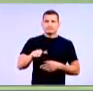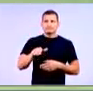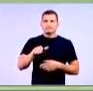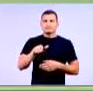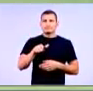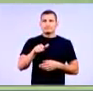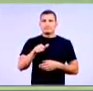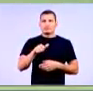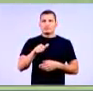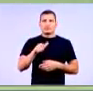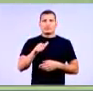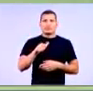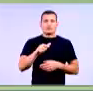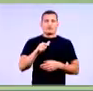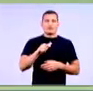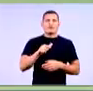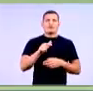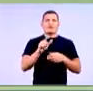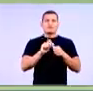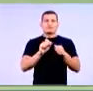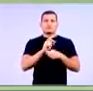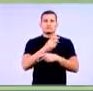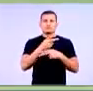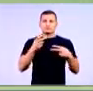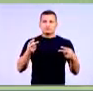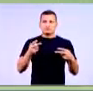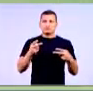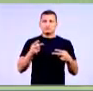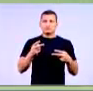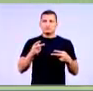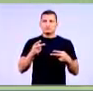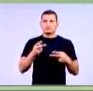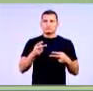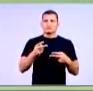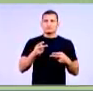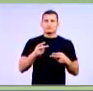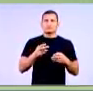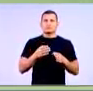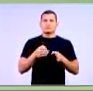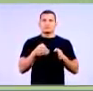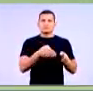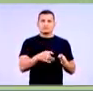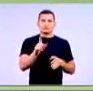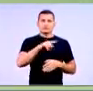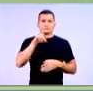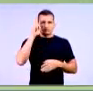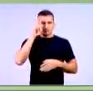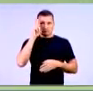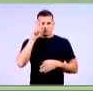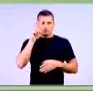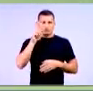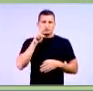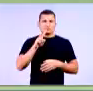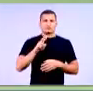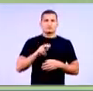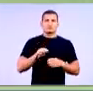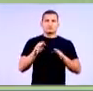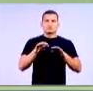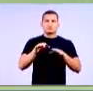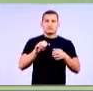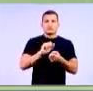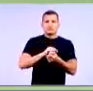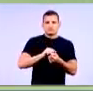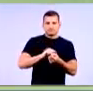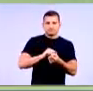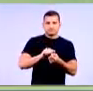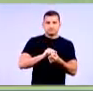ciclicamente na realização de tarefas pré-definidas. Então aqui, não sei se vocês estão lembrados, aqui o exemplo da máquina de lavar, um exemplo de sistema